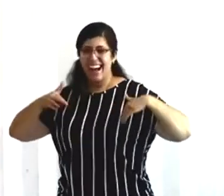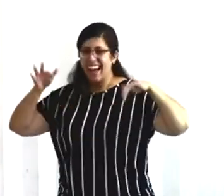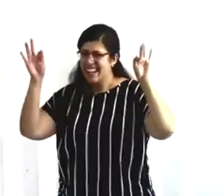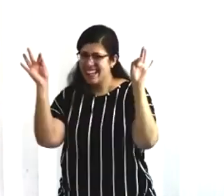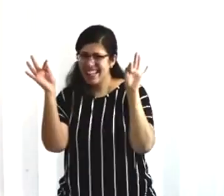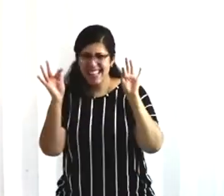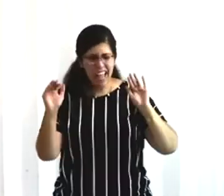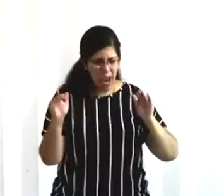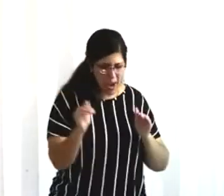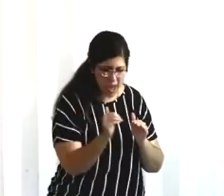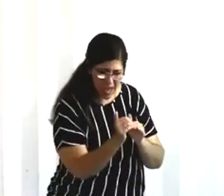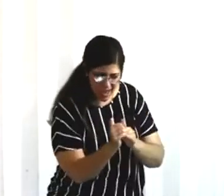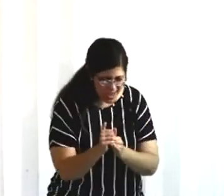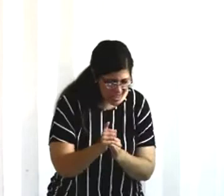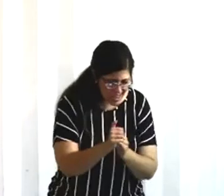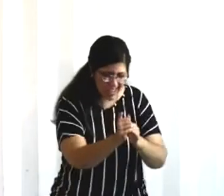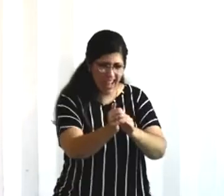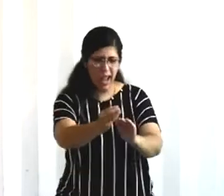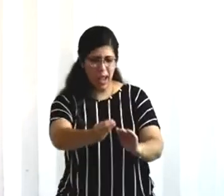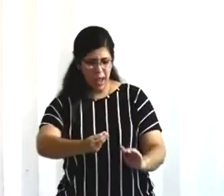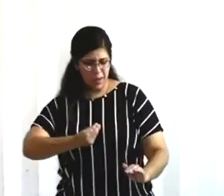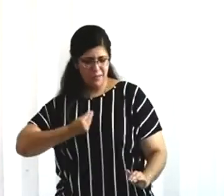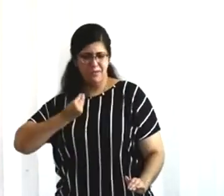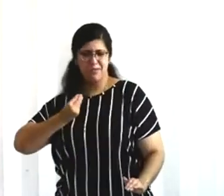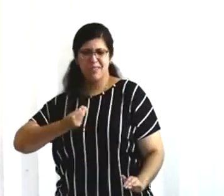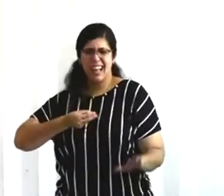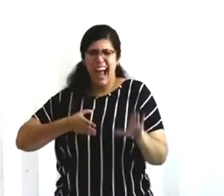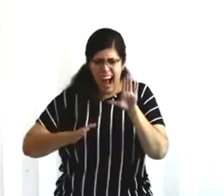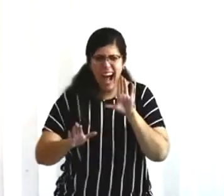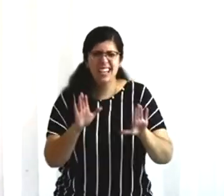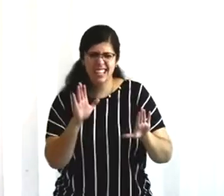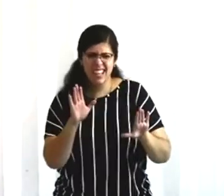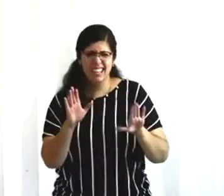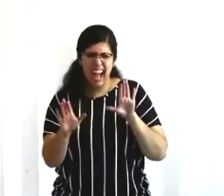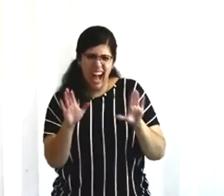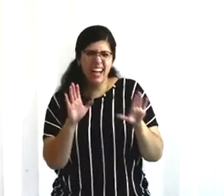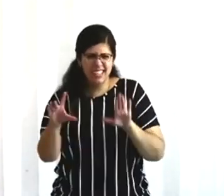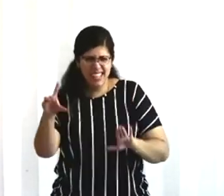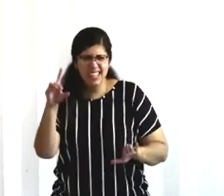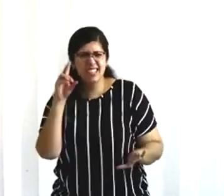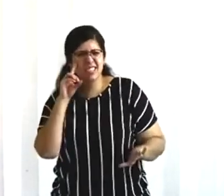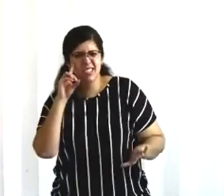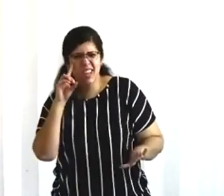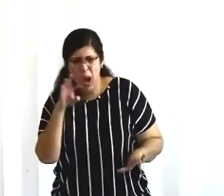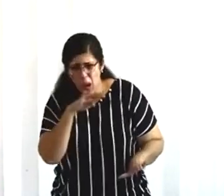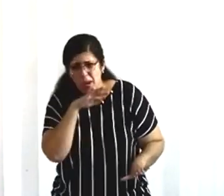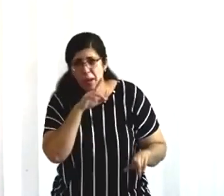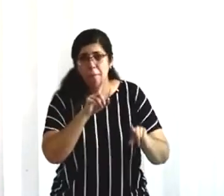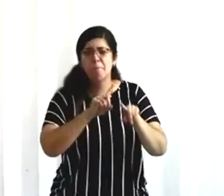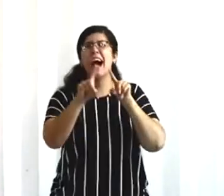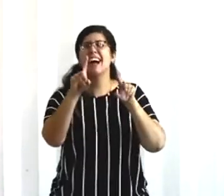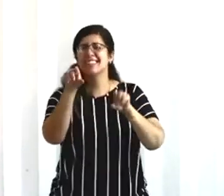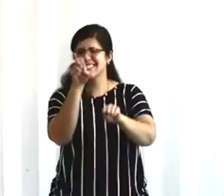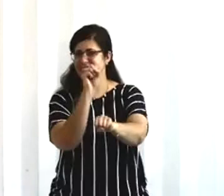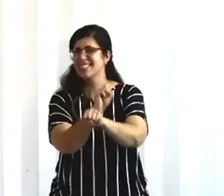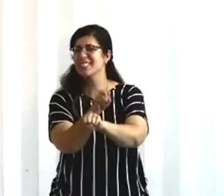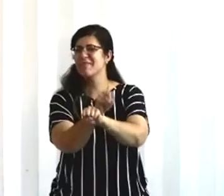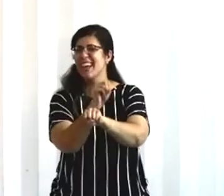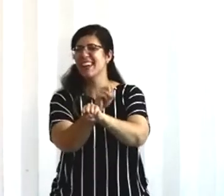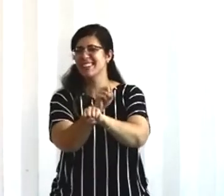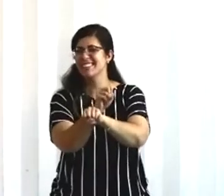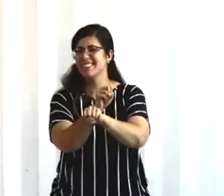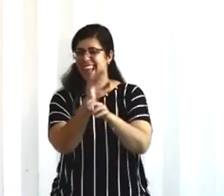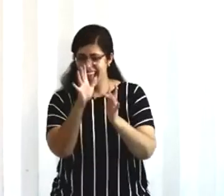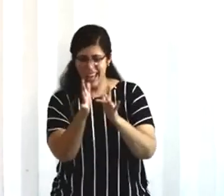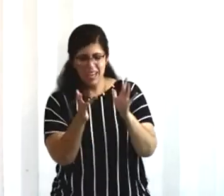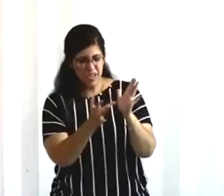é a certeza de que os meus dias são maus, mas a esperança que está no meu coração, ela tem um nome, é Jesus.